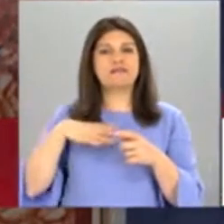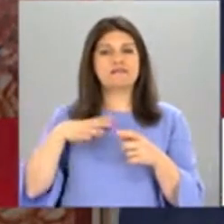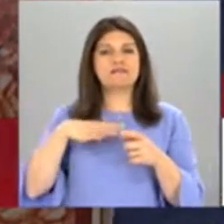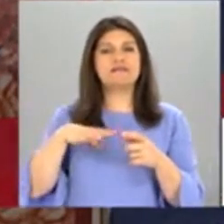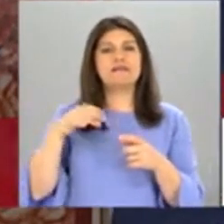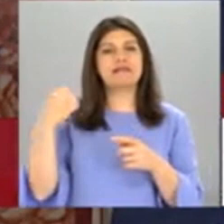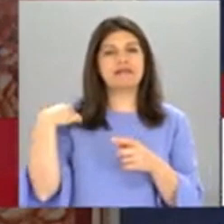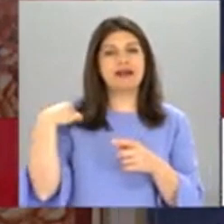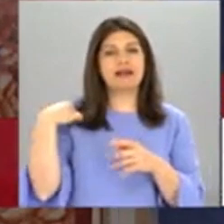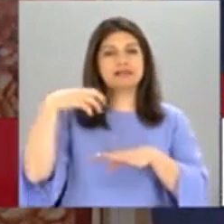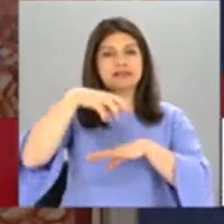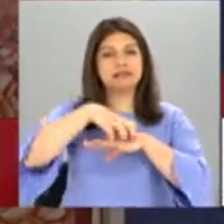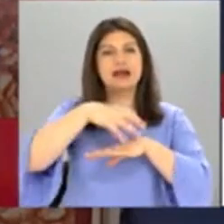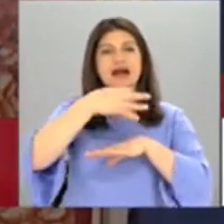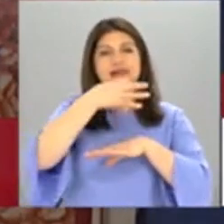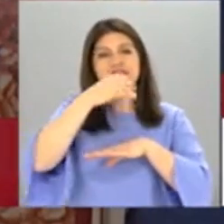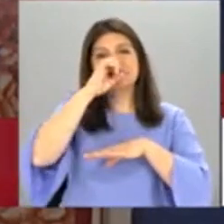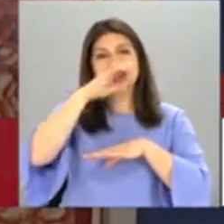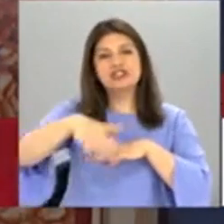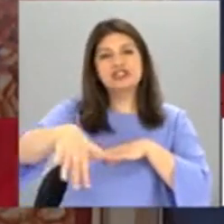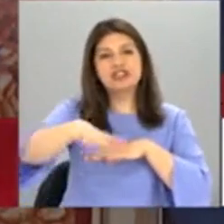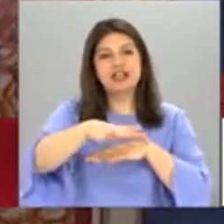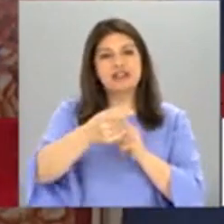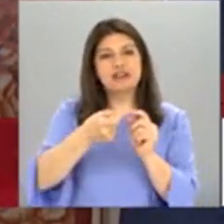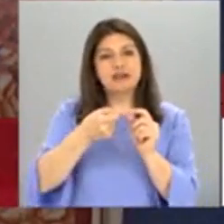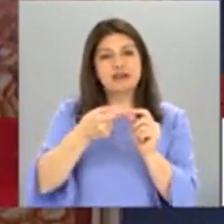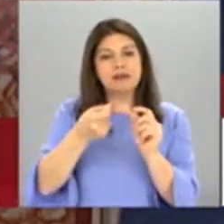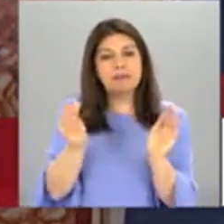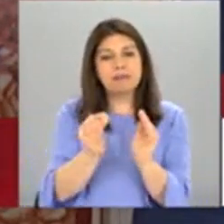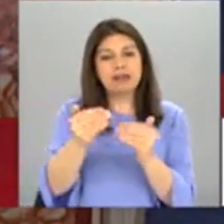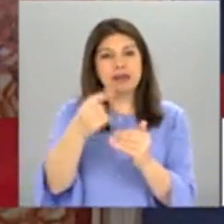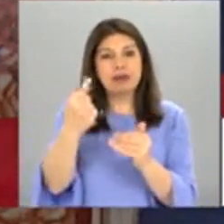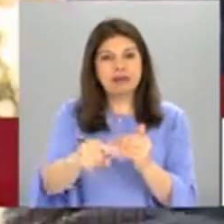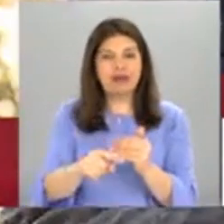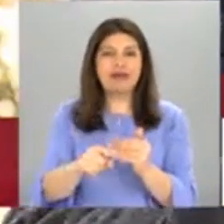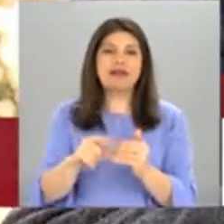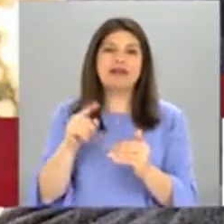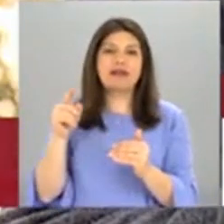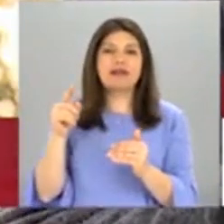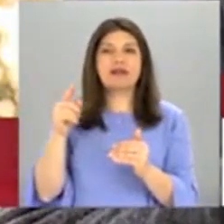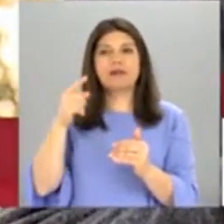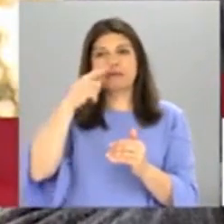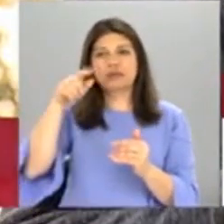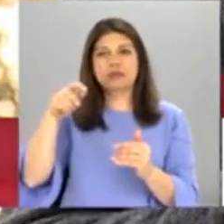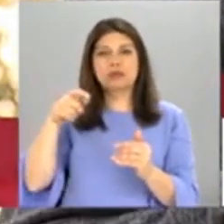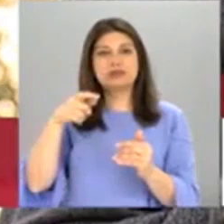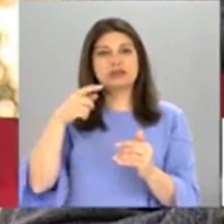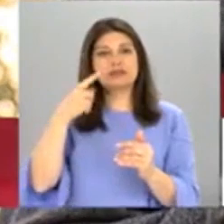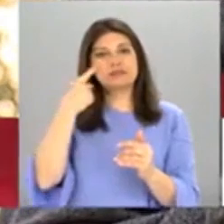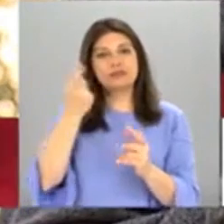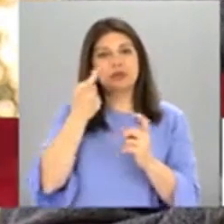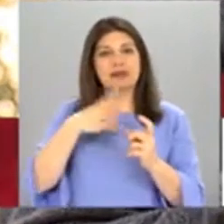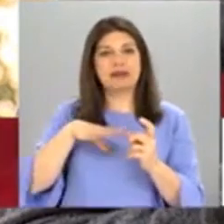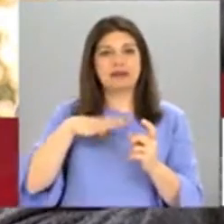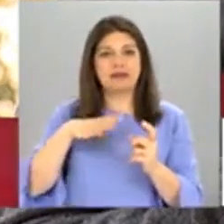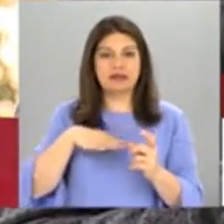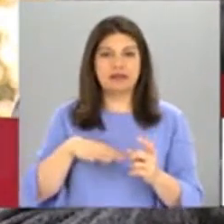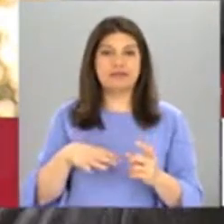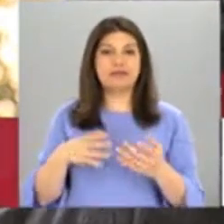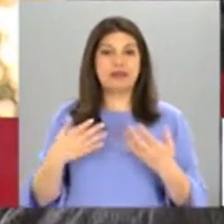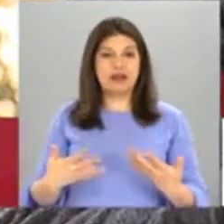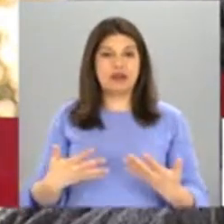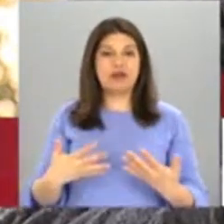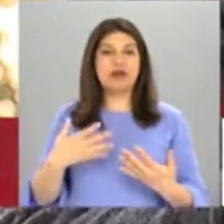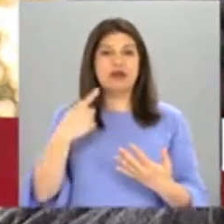pessoas possam ir e possam desfrutar de um espaço exterior. Neste momento já estamos a verificar, por exemplo, ao nível